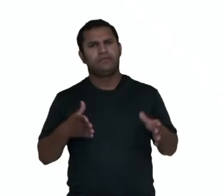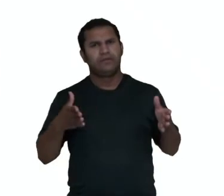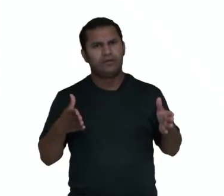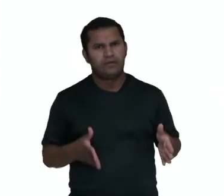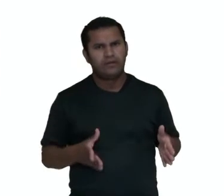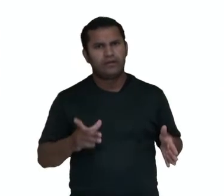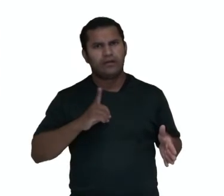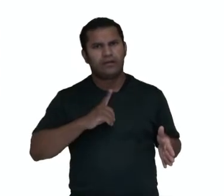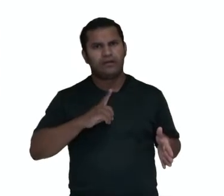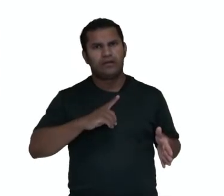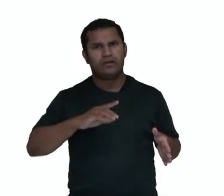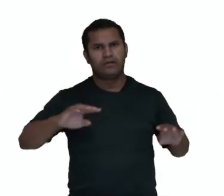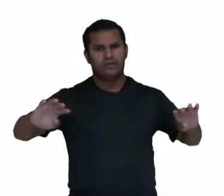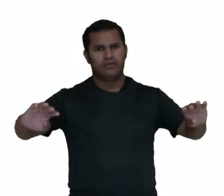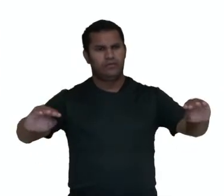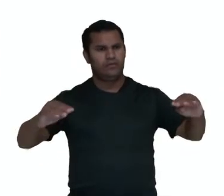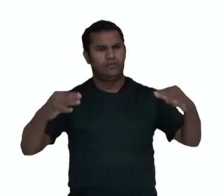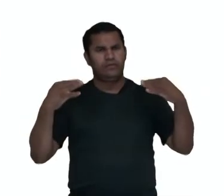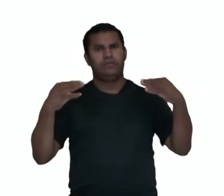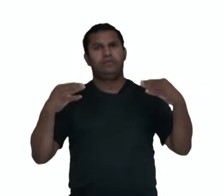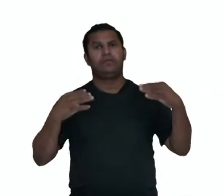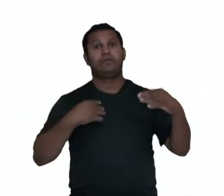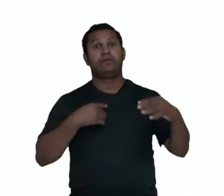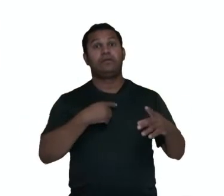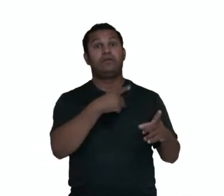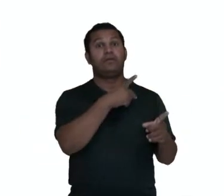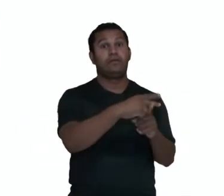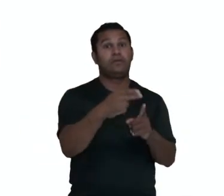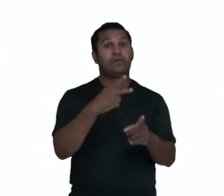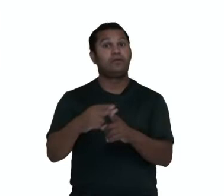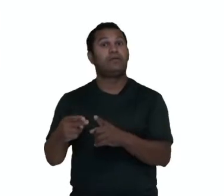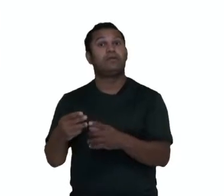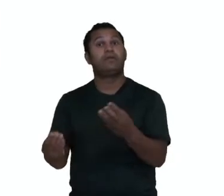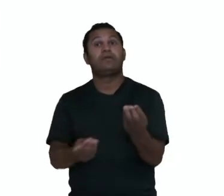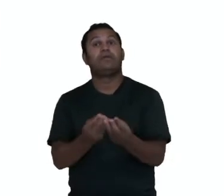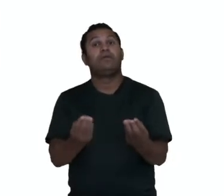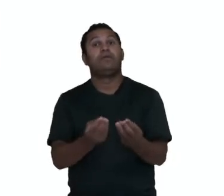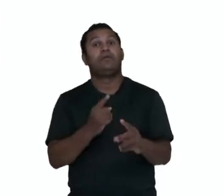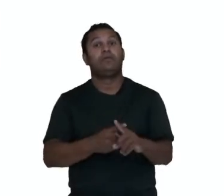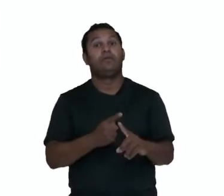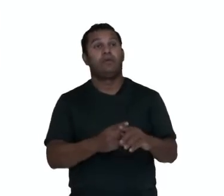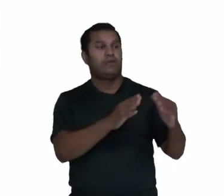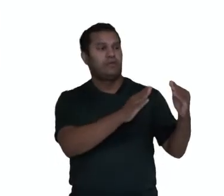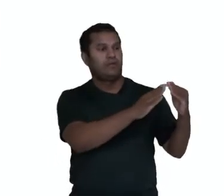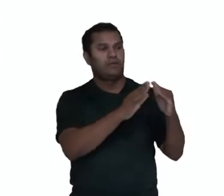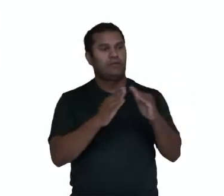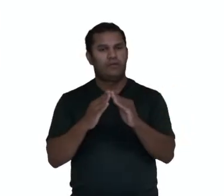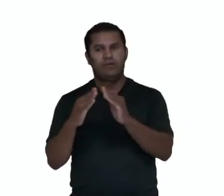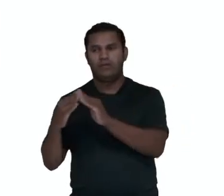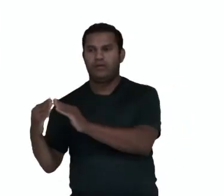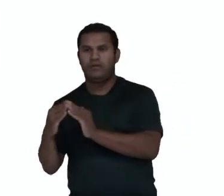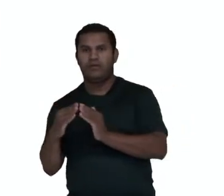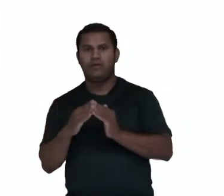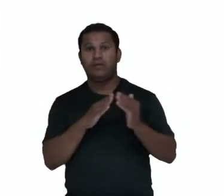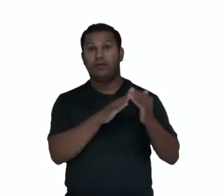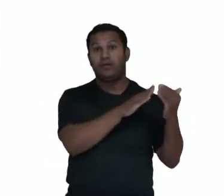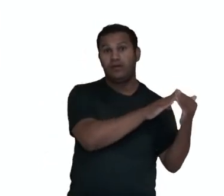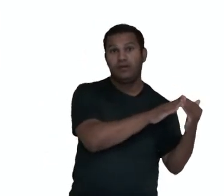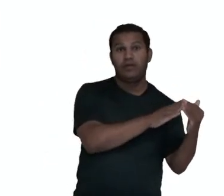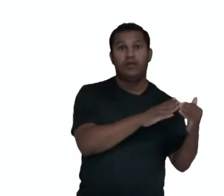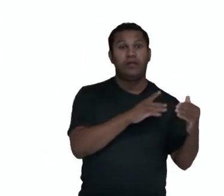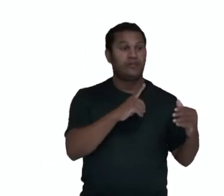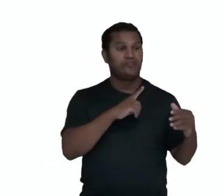mesmo? Os espanhóis vão fazer alianças com esses povos que eram inimigos dos